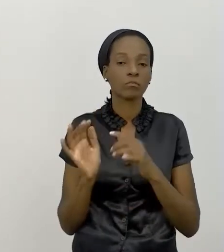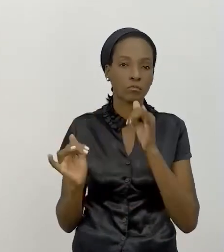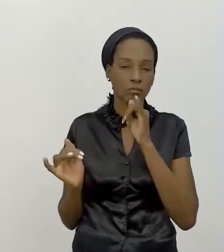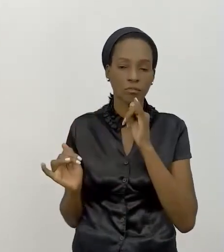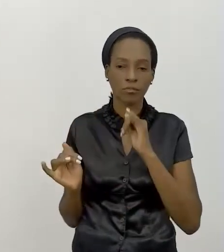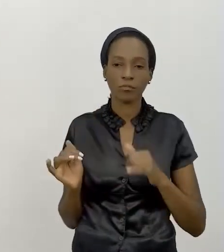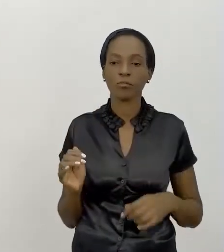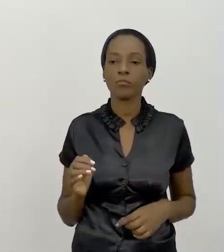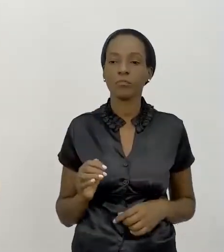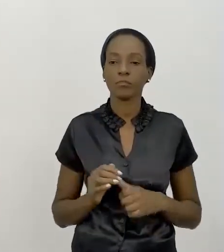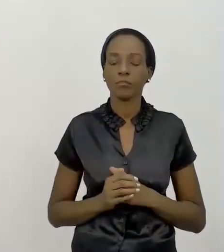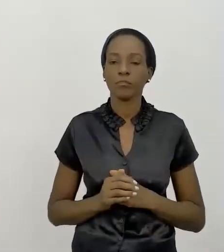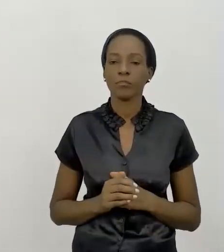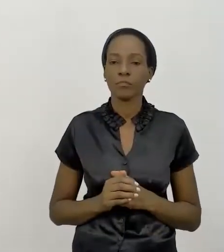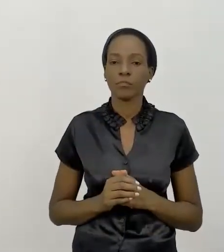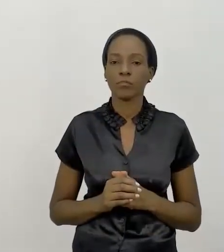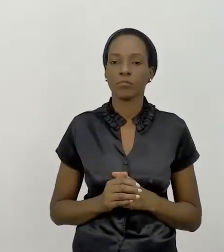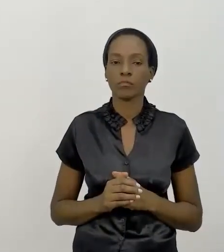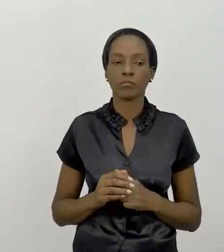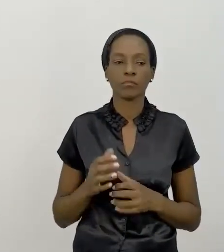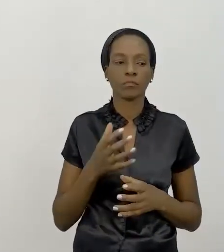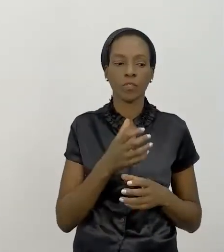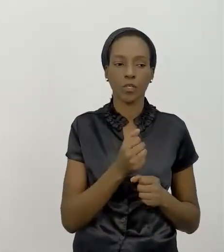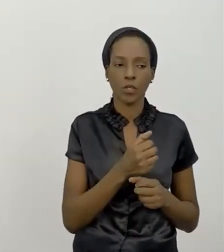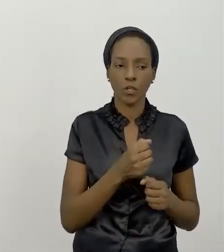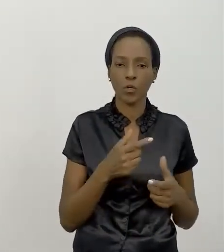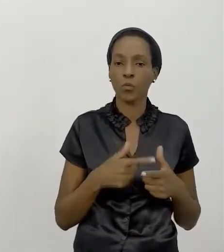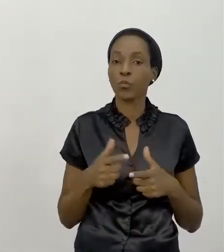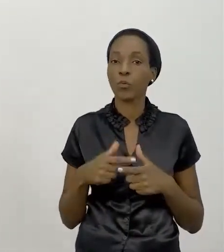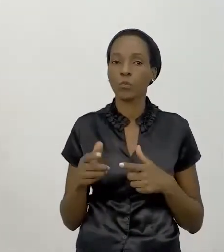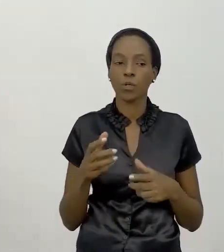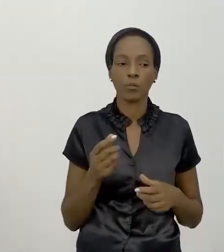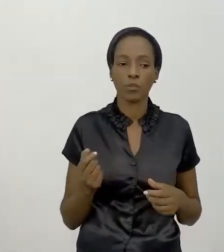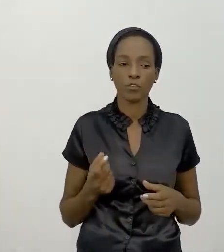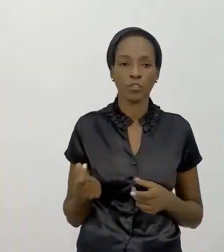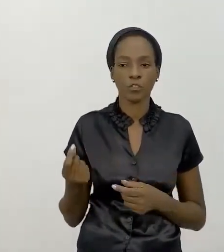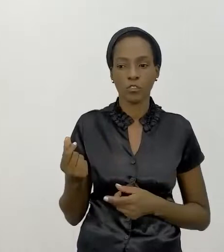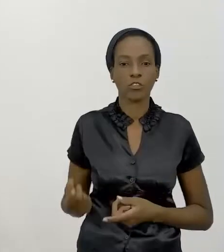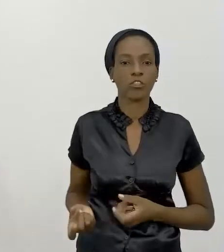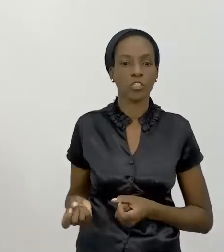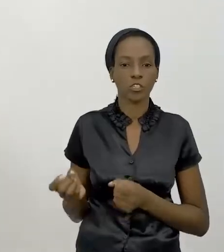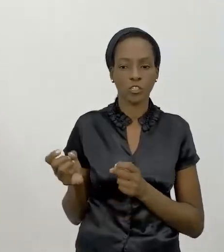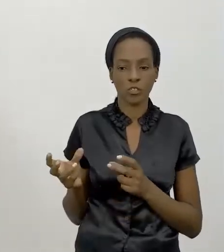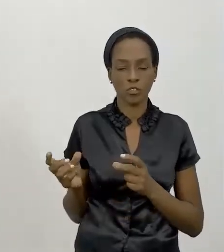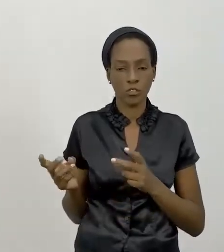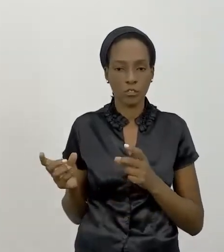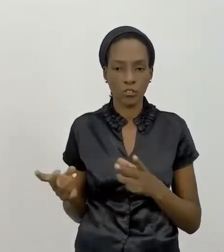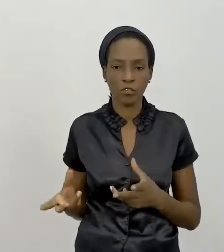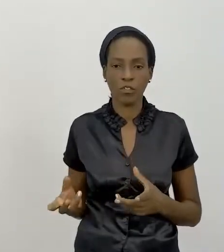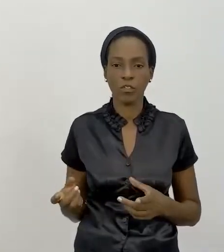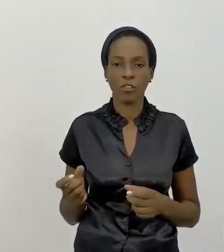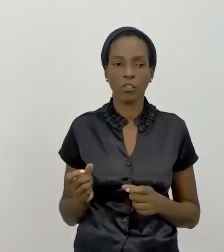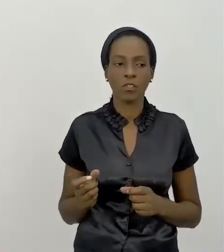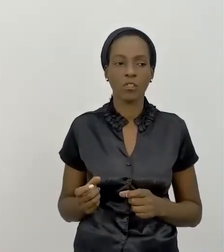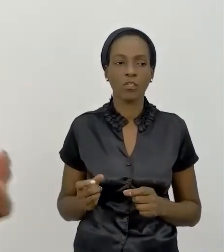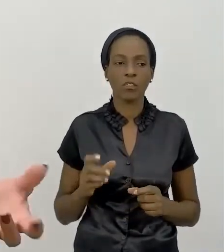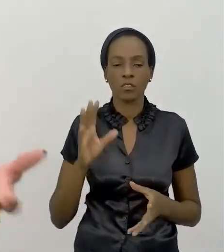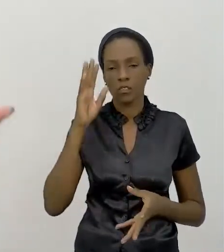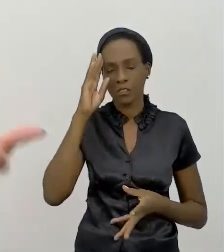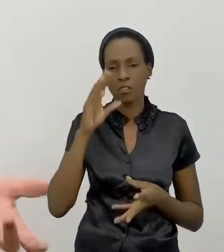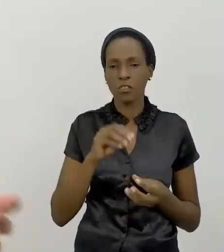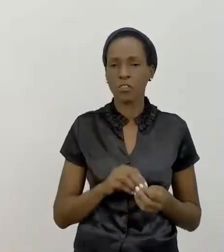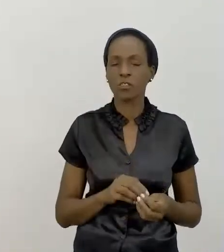aqui, então sobre uma função de lucro, de venda, e aí eu quero que a gente chegue a uma conclusão final